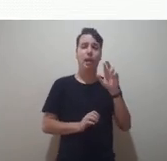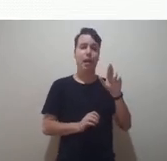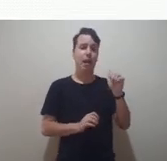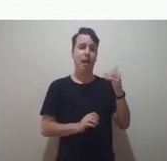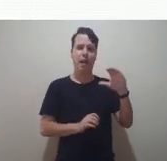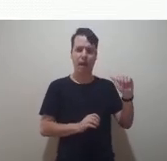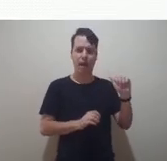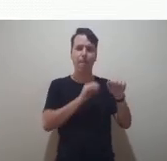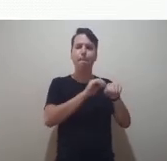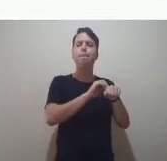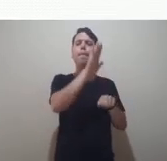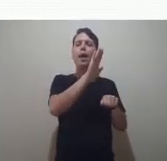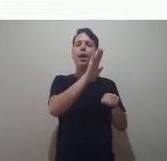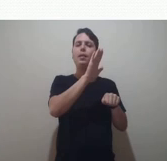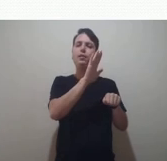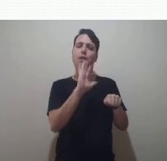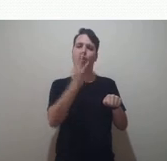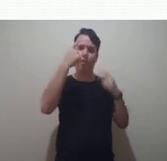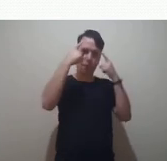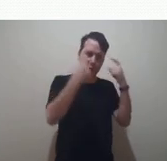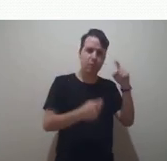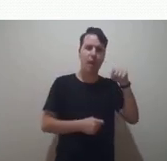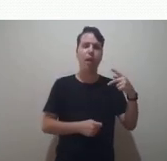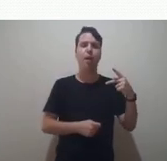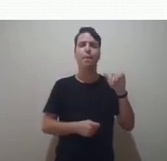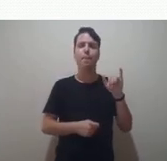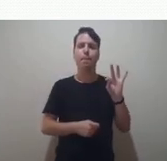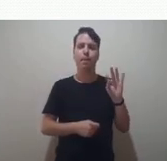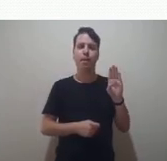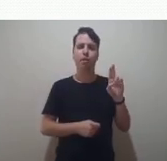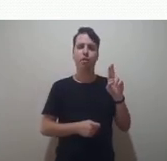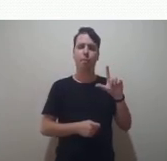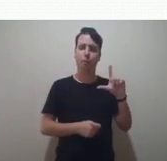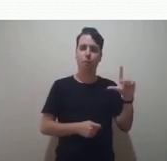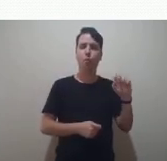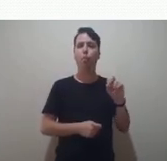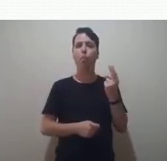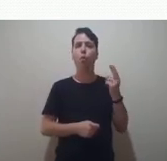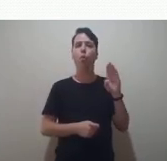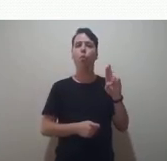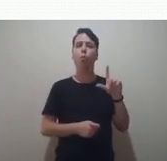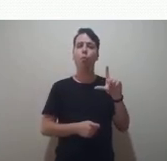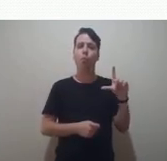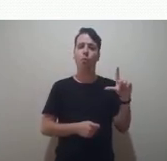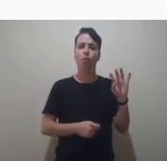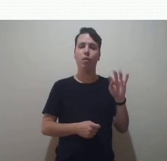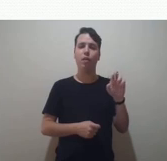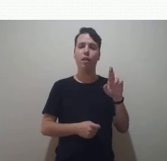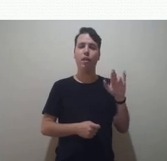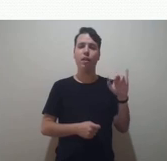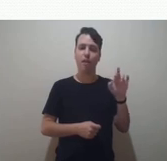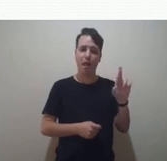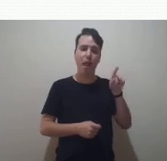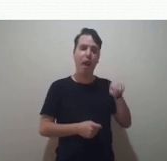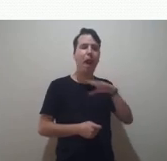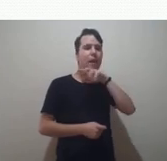Os cães. As raças de cães mais suscetíveis são os pitbulls e bull terrier, que são esses animais mais fortes,